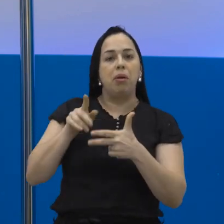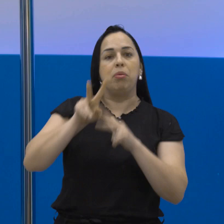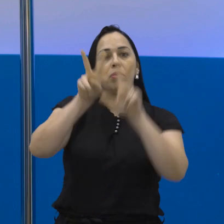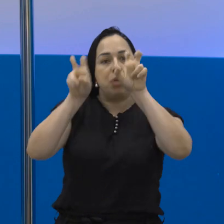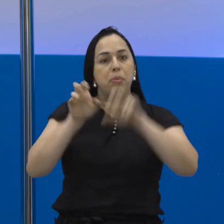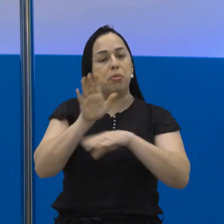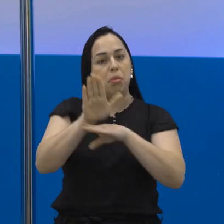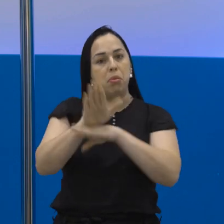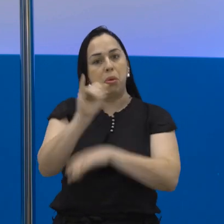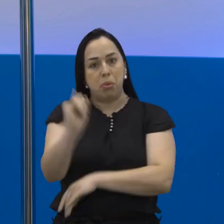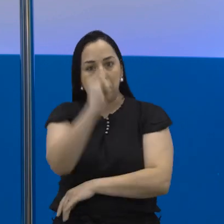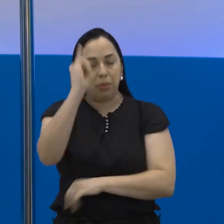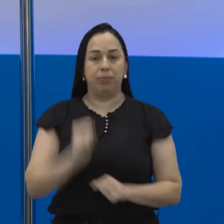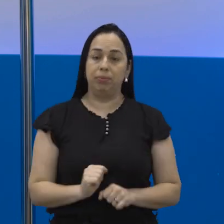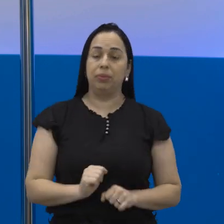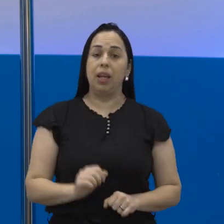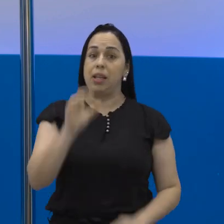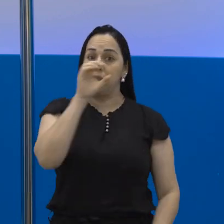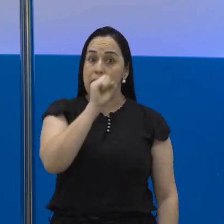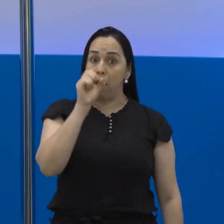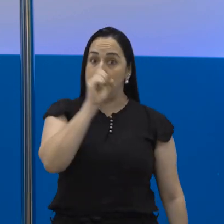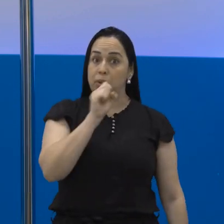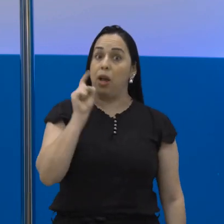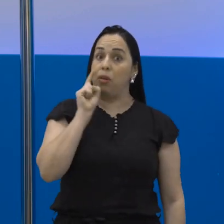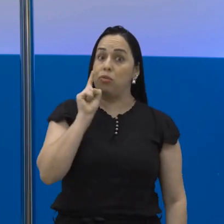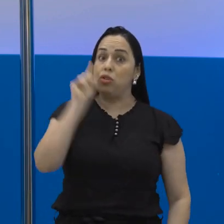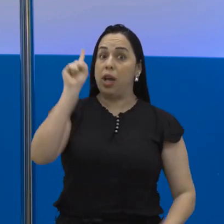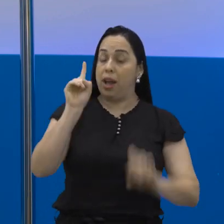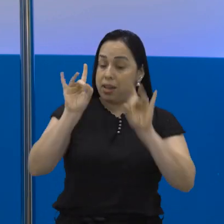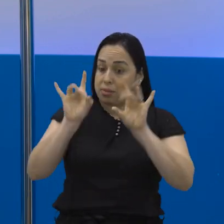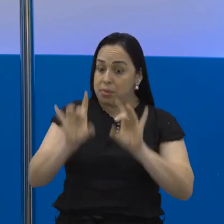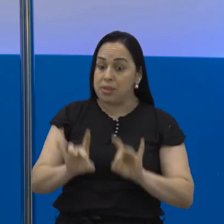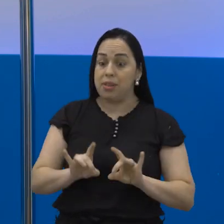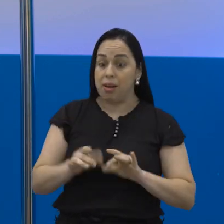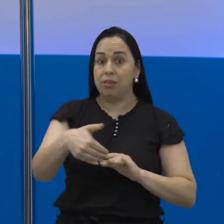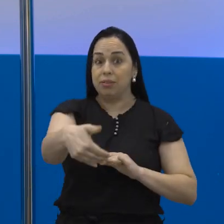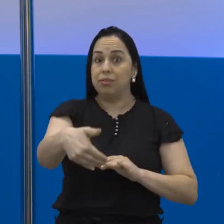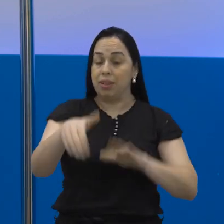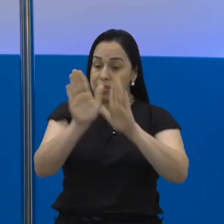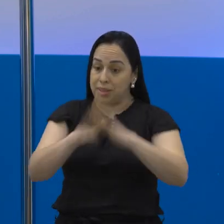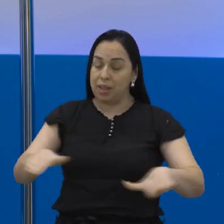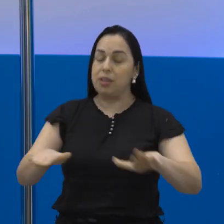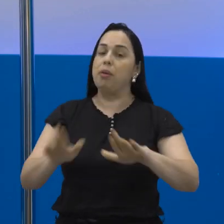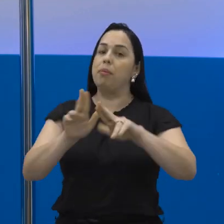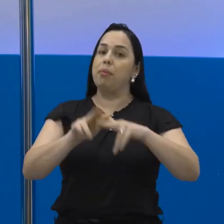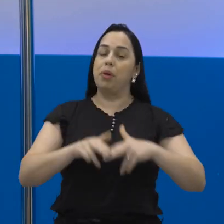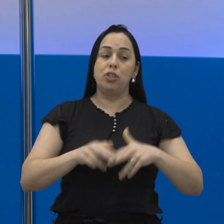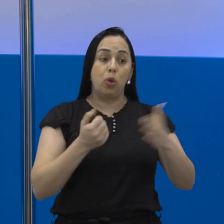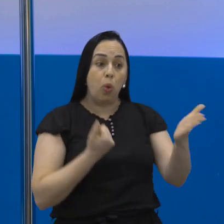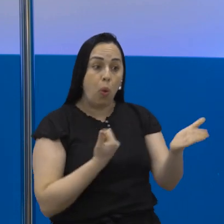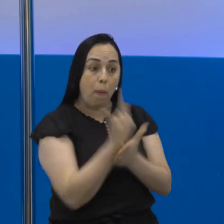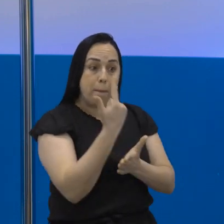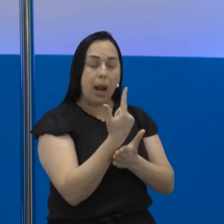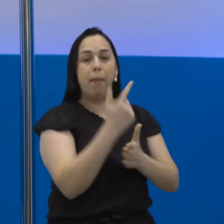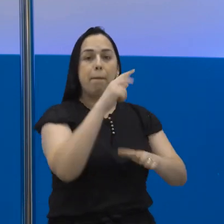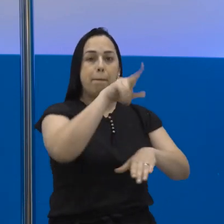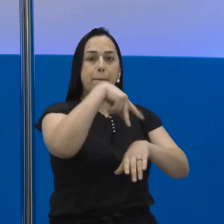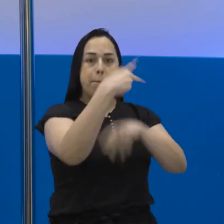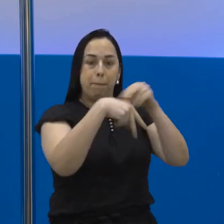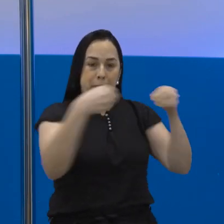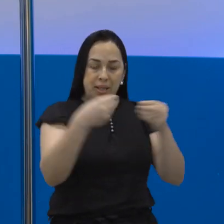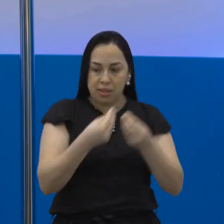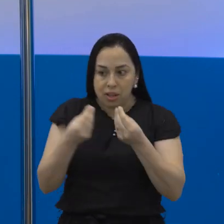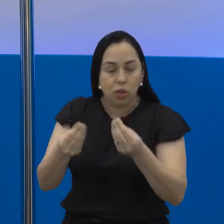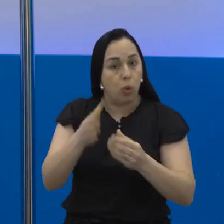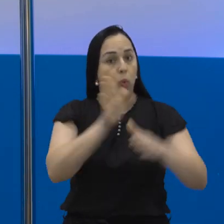e prestação de serviço. No próximo sábado é comemorado o Dia das Crianças, né? E vamos mostrar os cuidados necessários na hora de